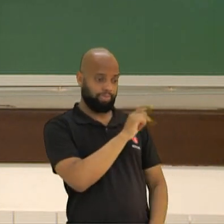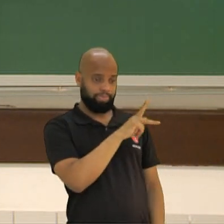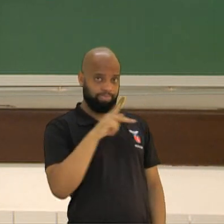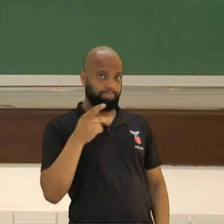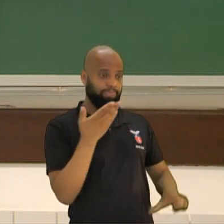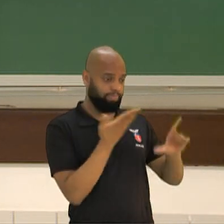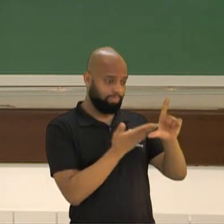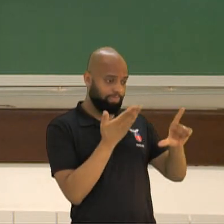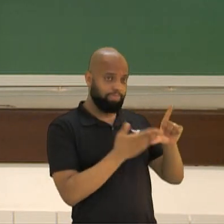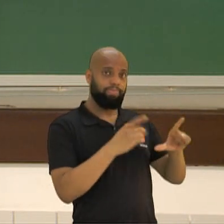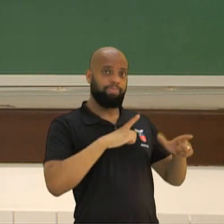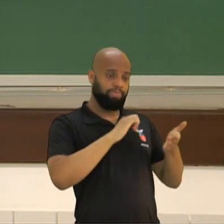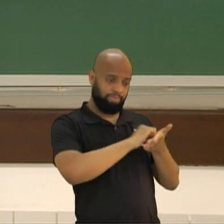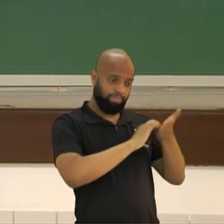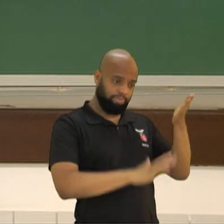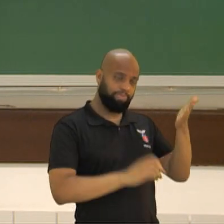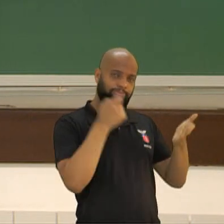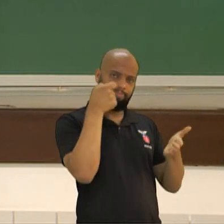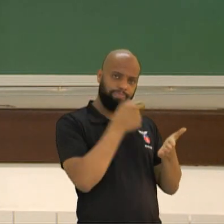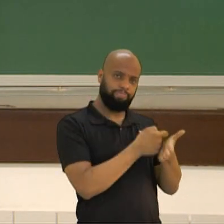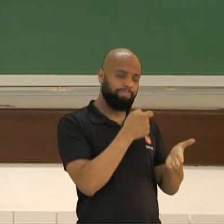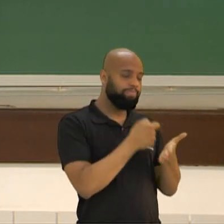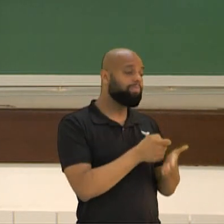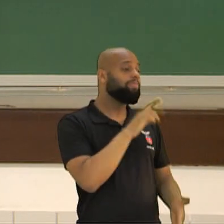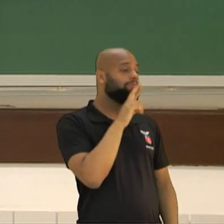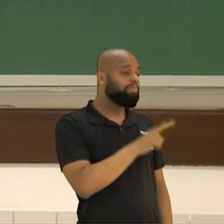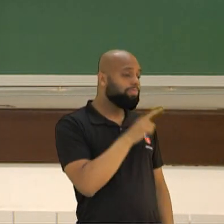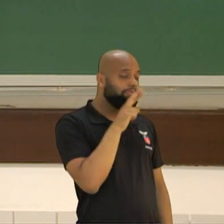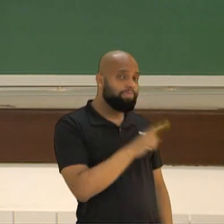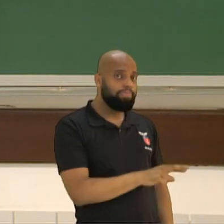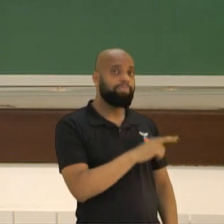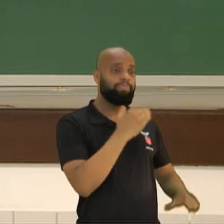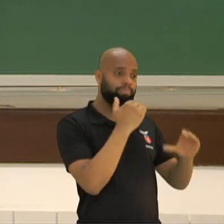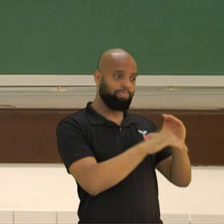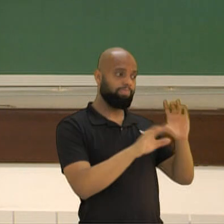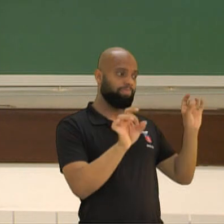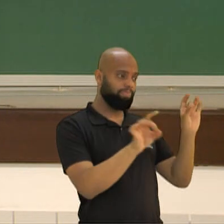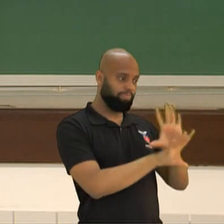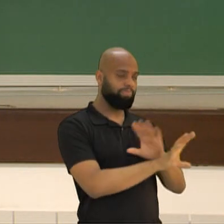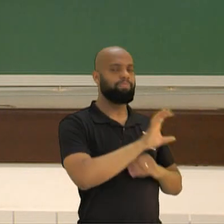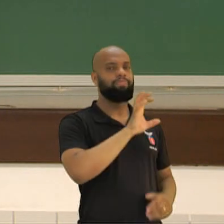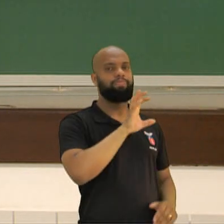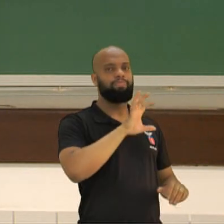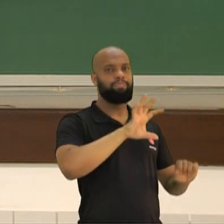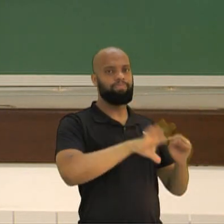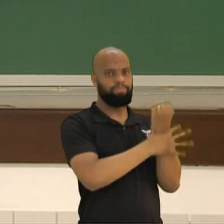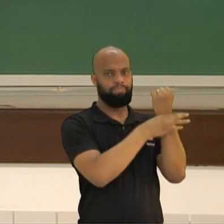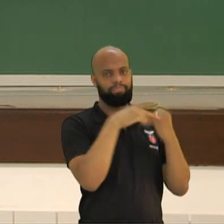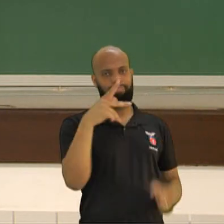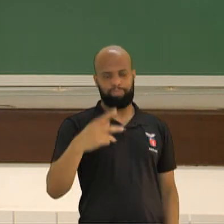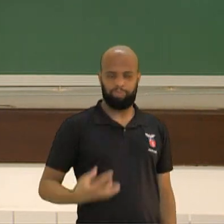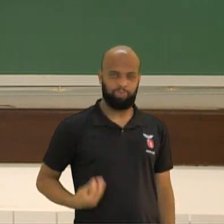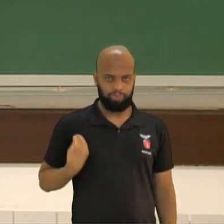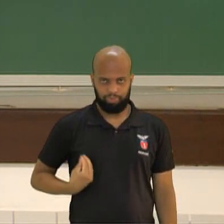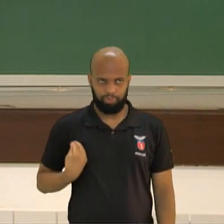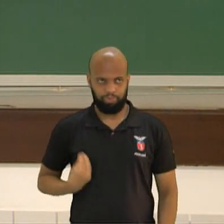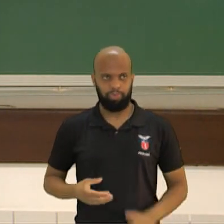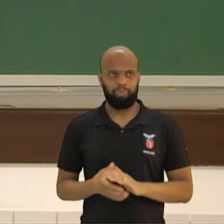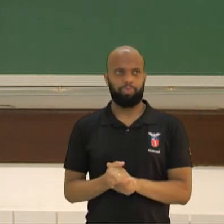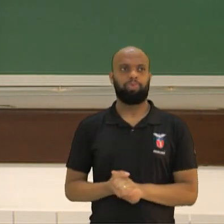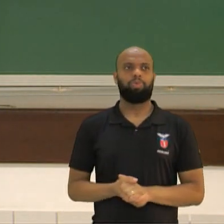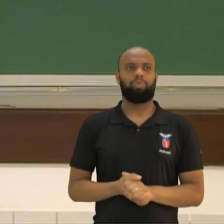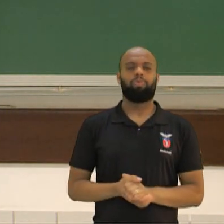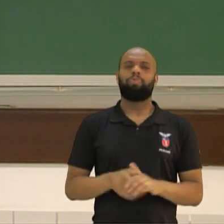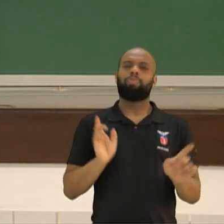aplicativo, colocar no ícone atividade, realizar as atividades e também garantir a presença de vocês, tá bom? Mas vamos